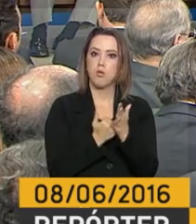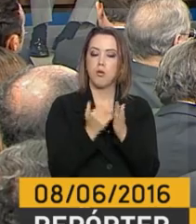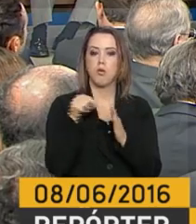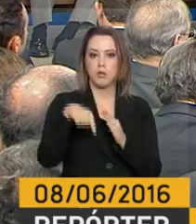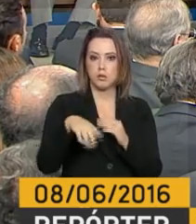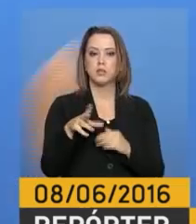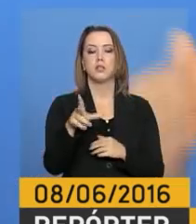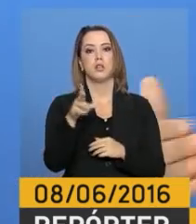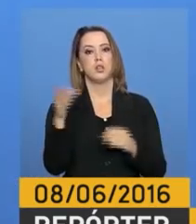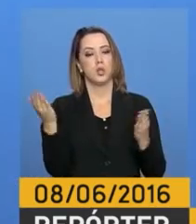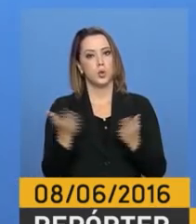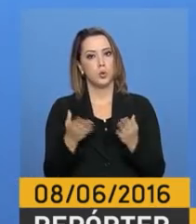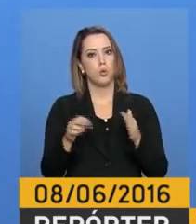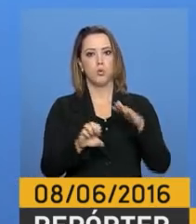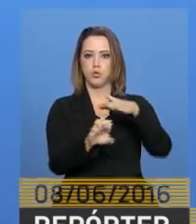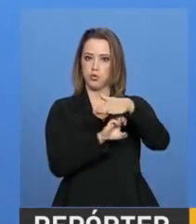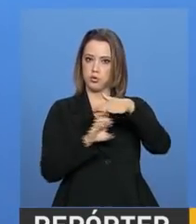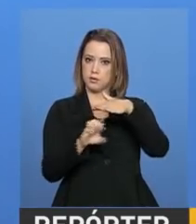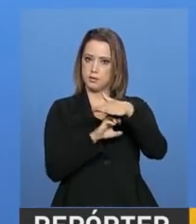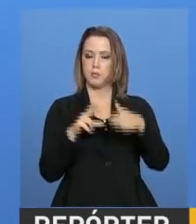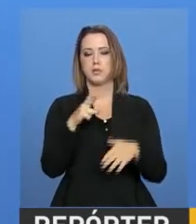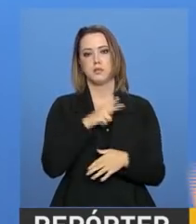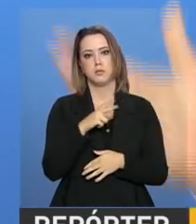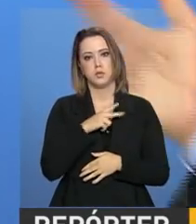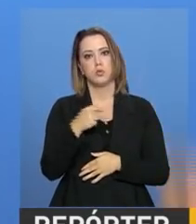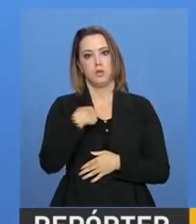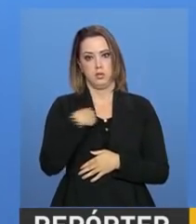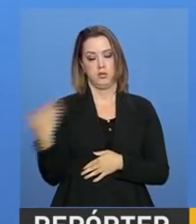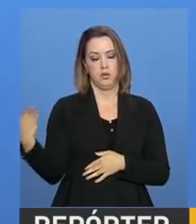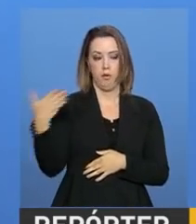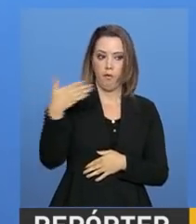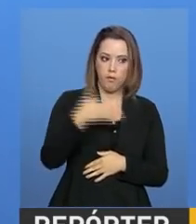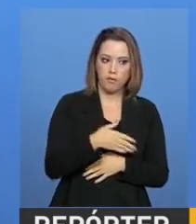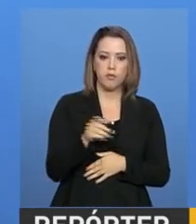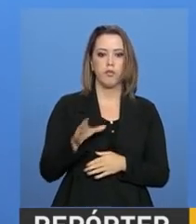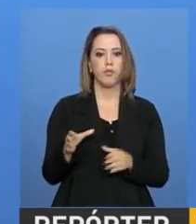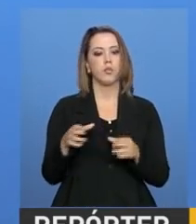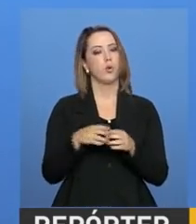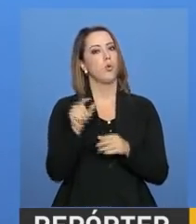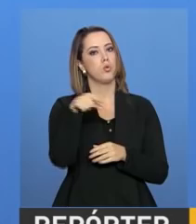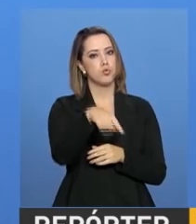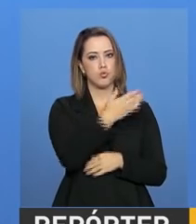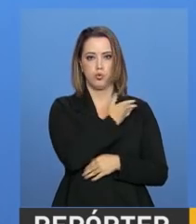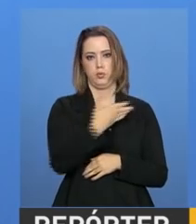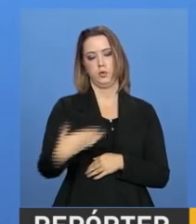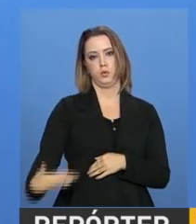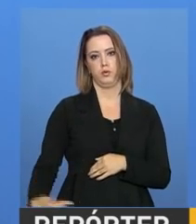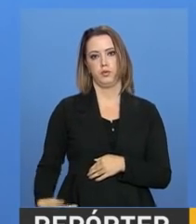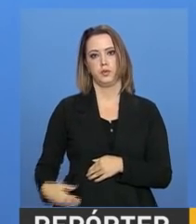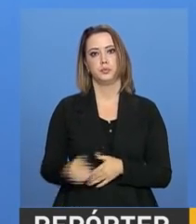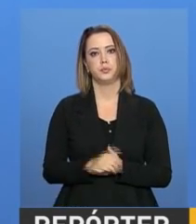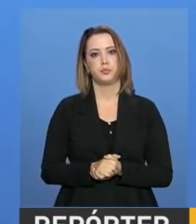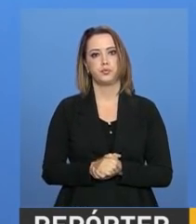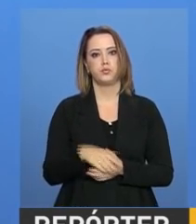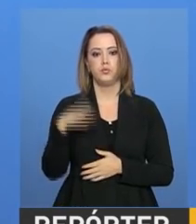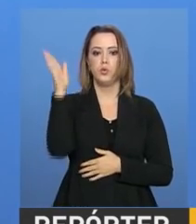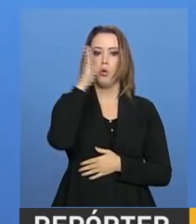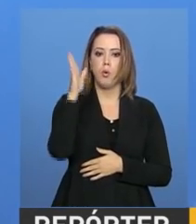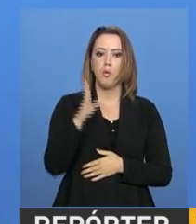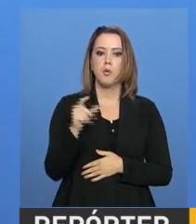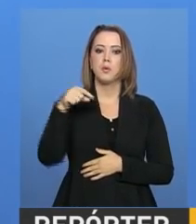privada da qual eu tenho vindo com muita honra ingressar o time de vossa excelência o Brasil de